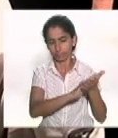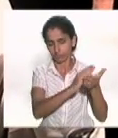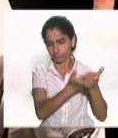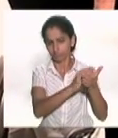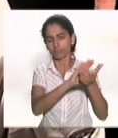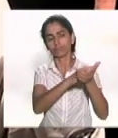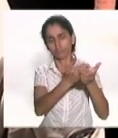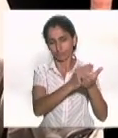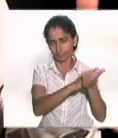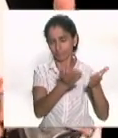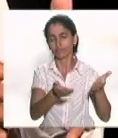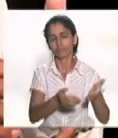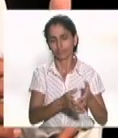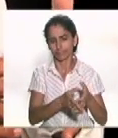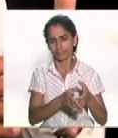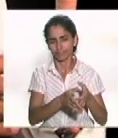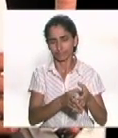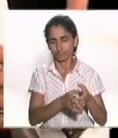e